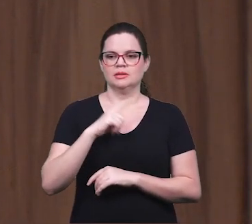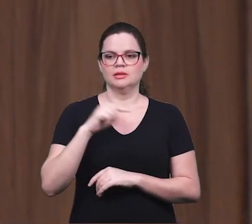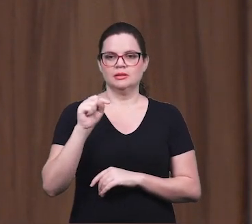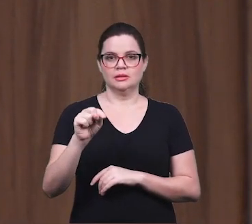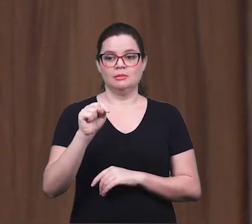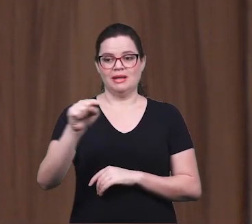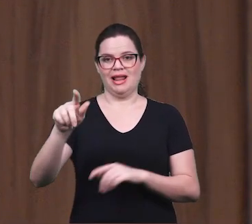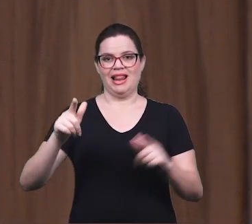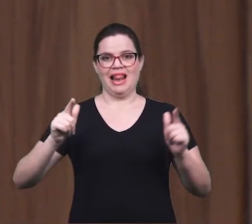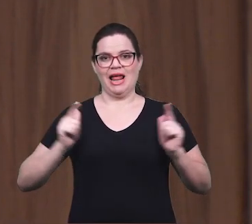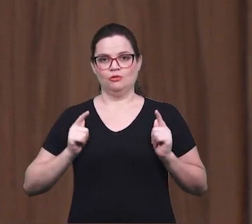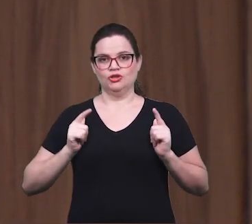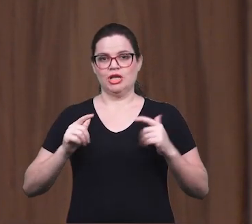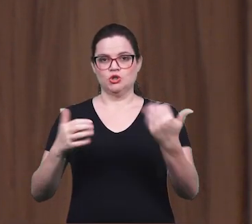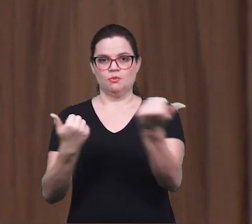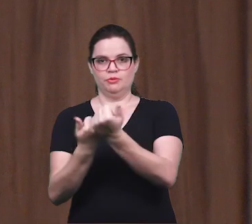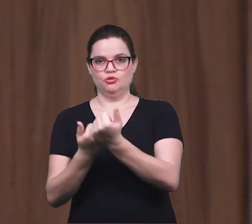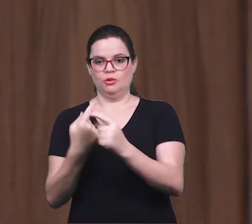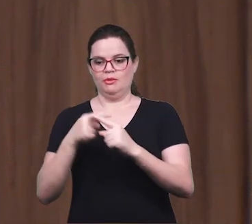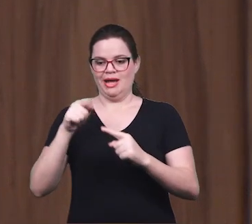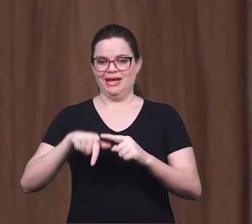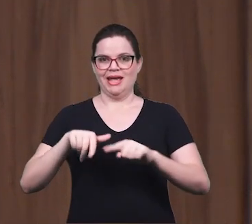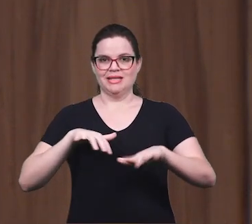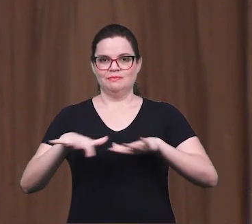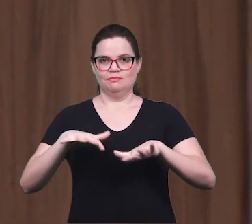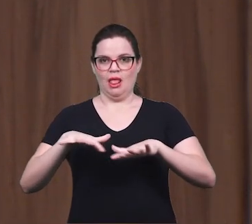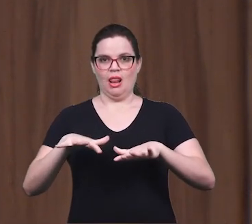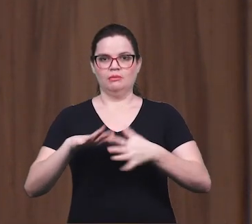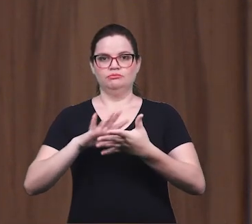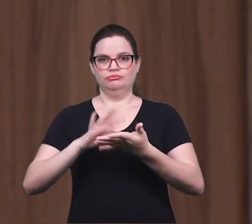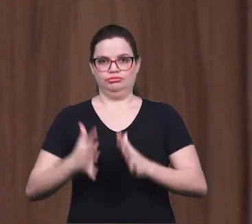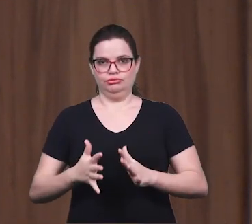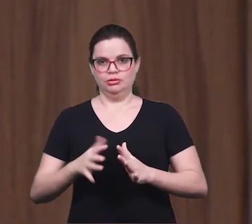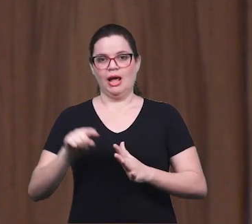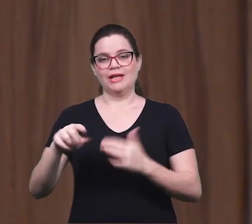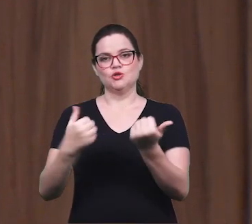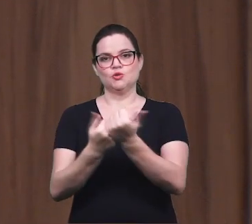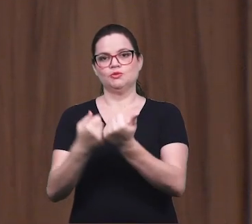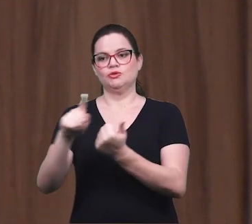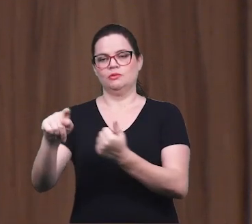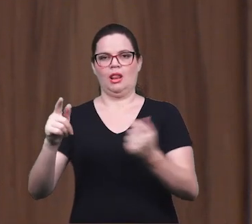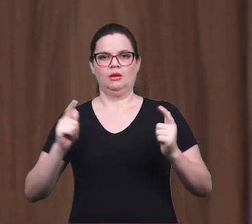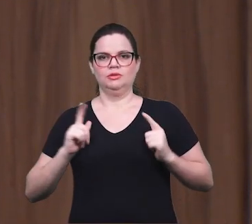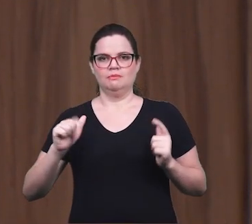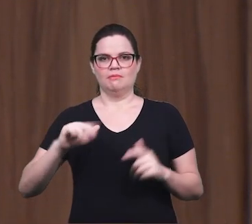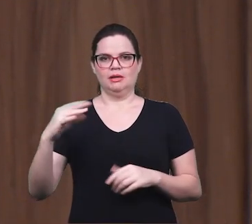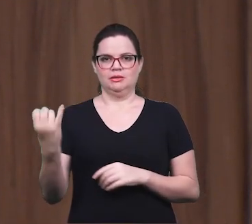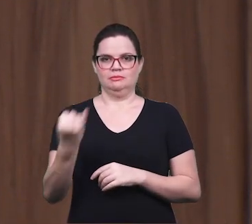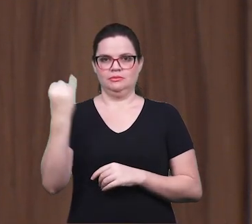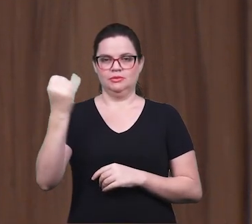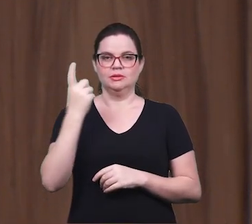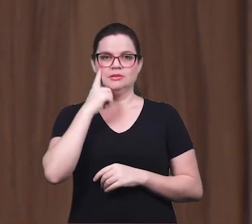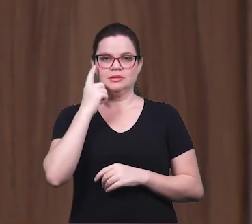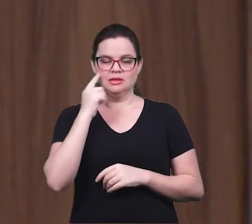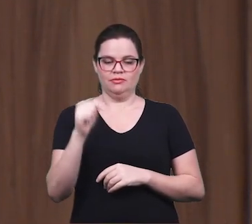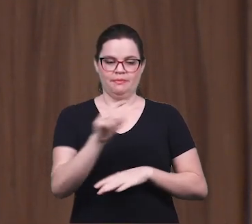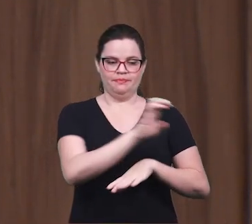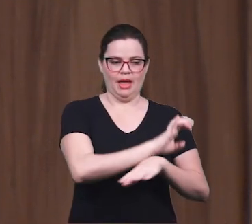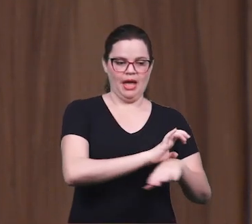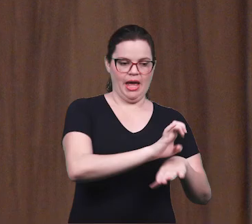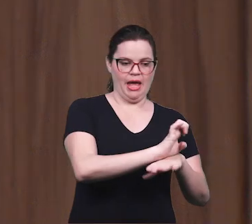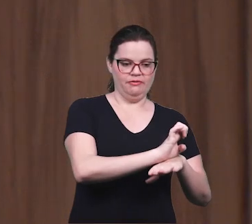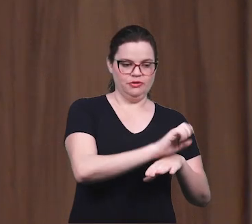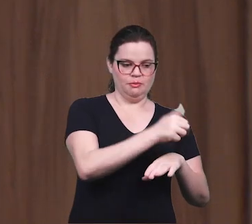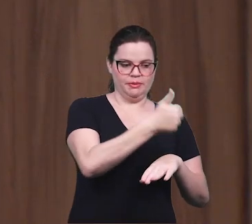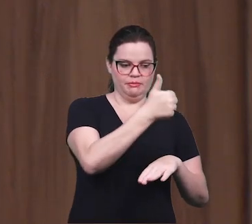para Laodiceia, então nós vamos ver aqui que da primeira à última igreja, Éfeso, Laodiceia, nós